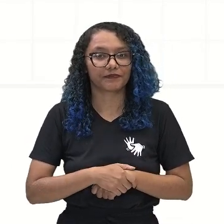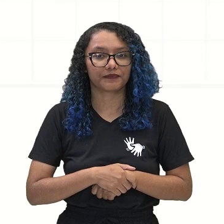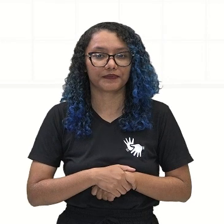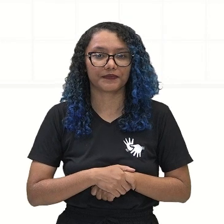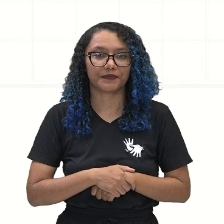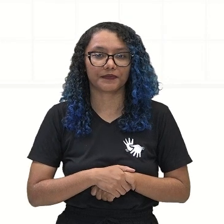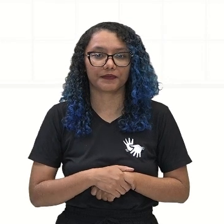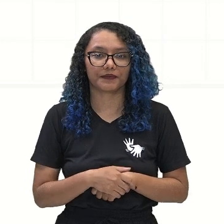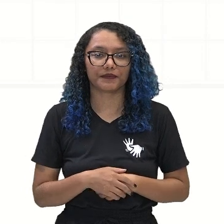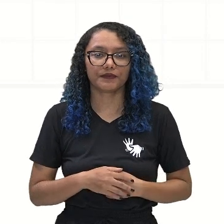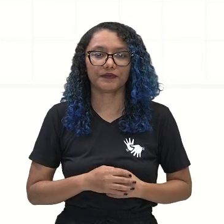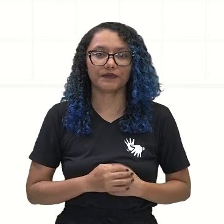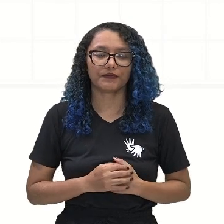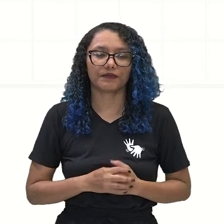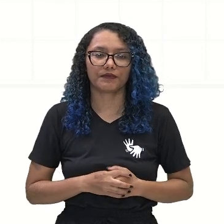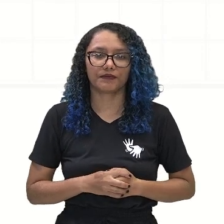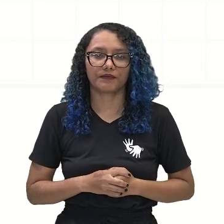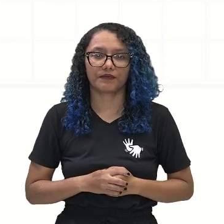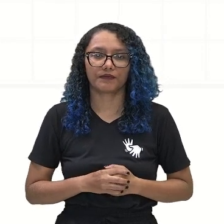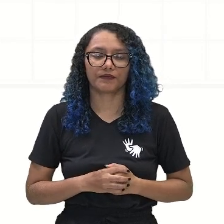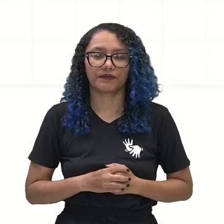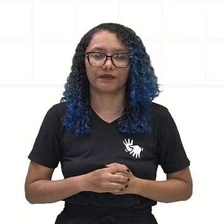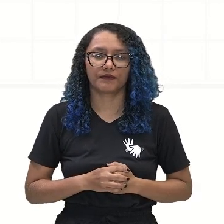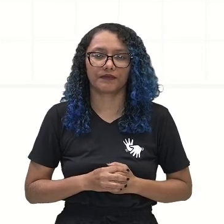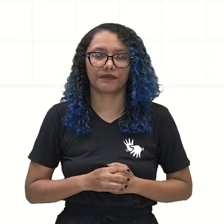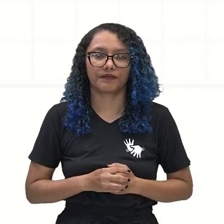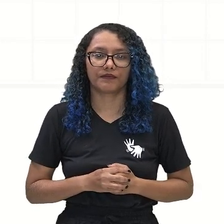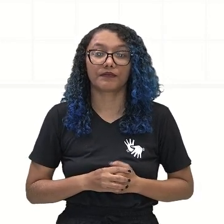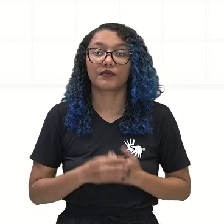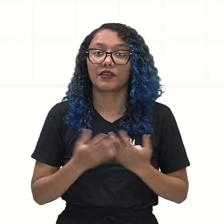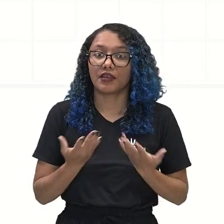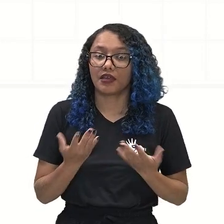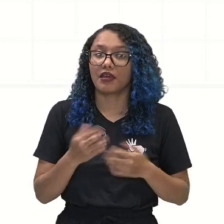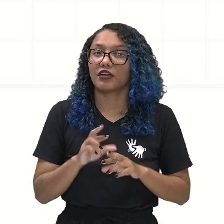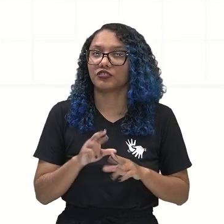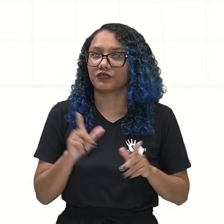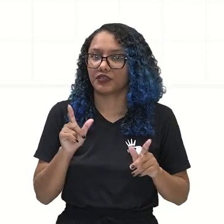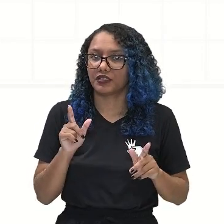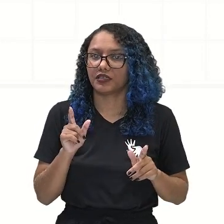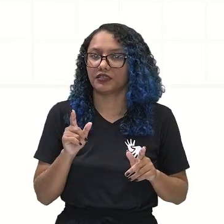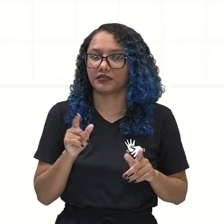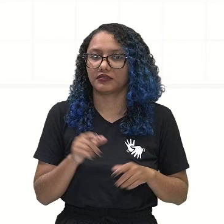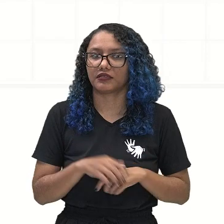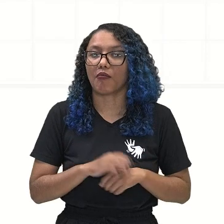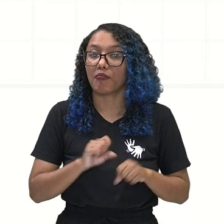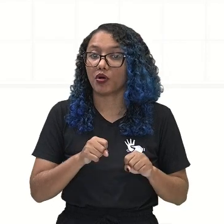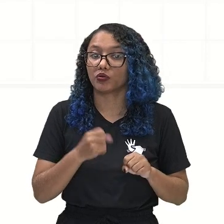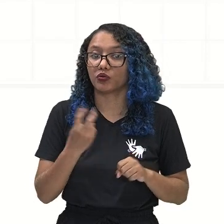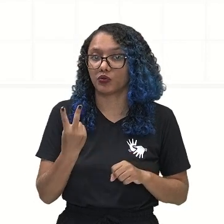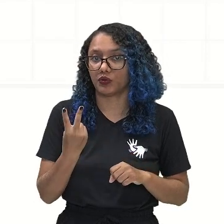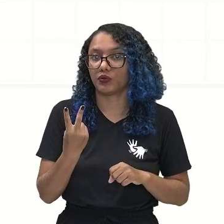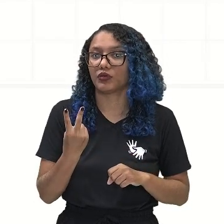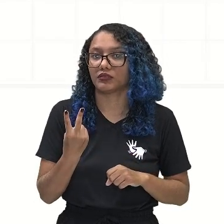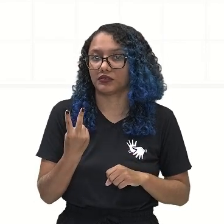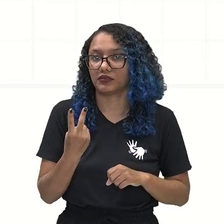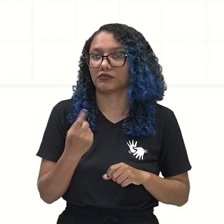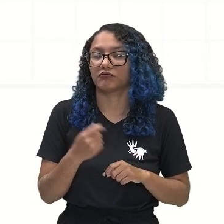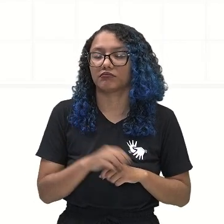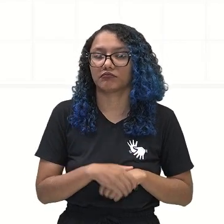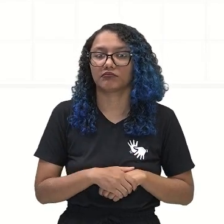rodas. É isso que vai fazer as diferenças na motocicleta, 2 rodas. Portanto, olha,